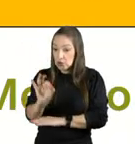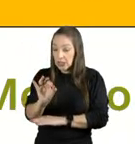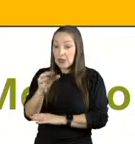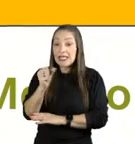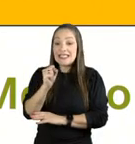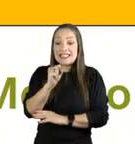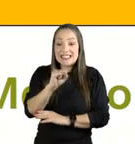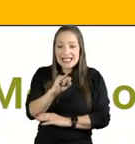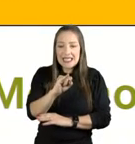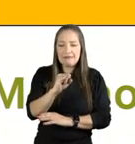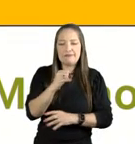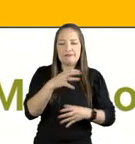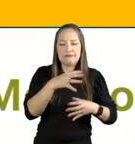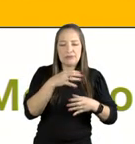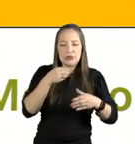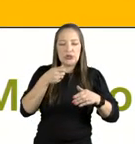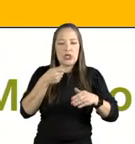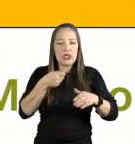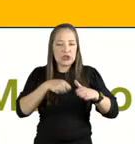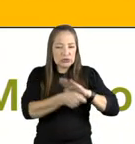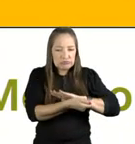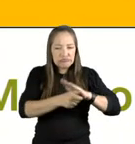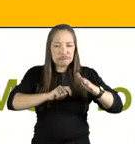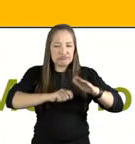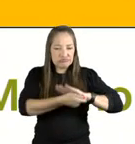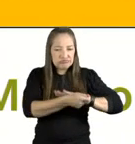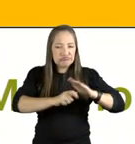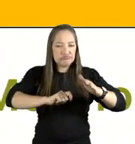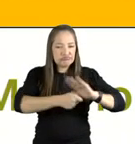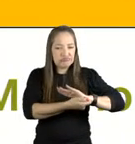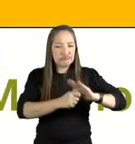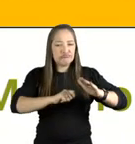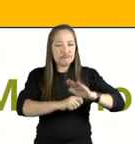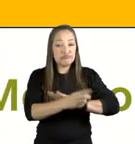35 anos, olha o valor que eu chego.